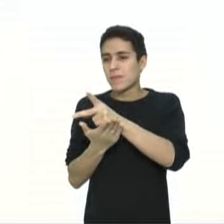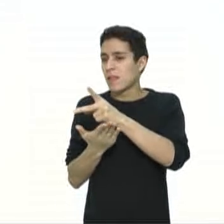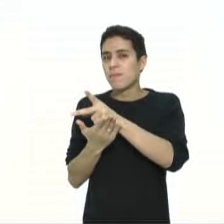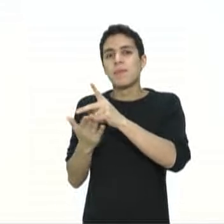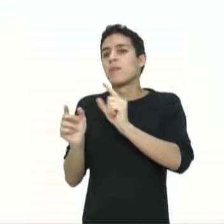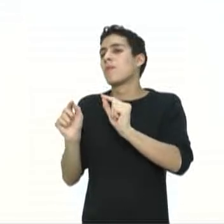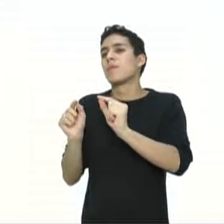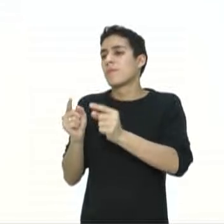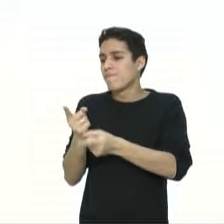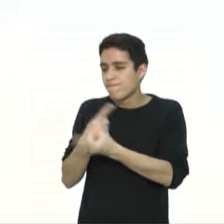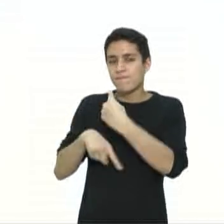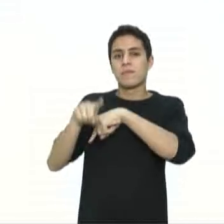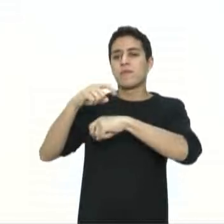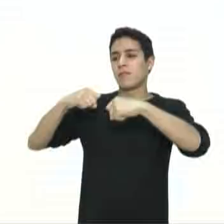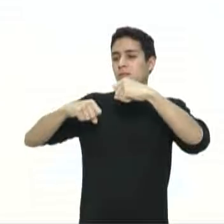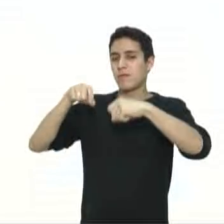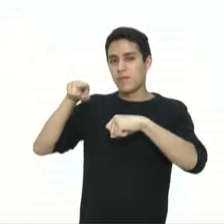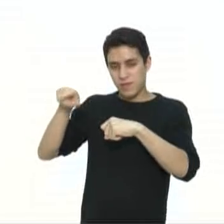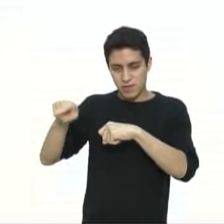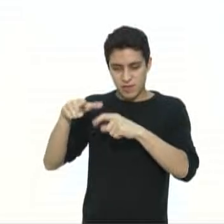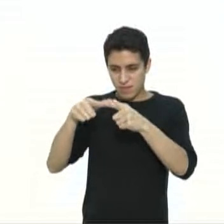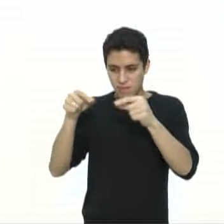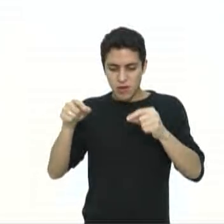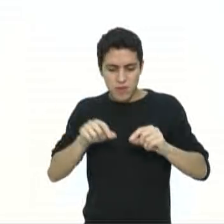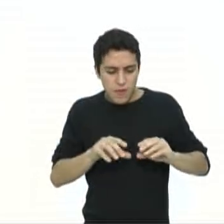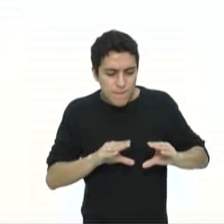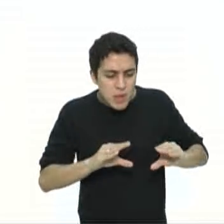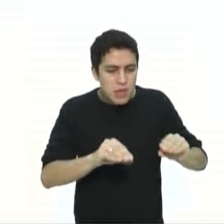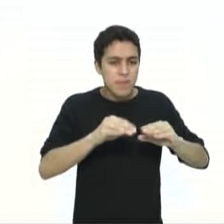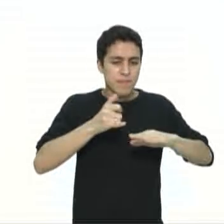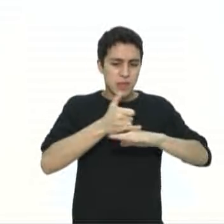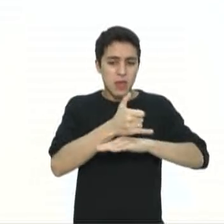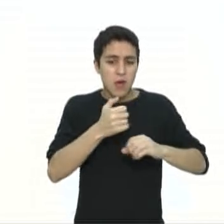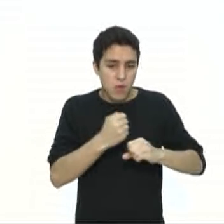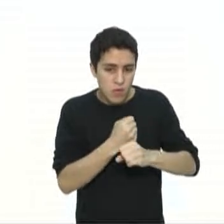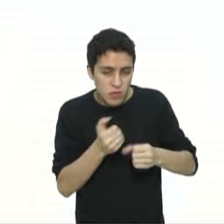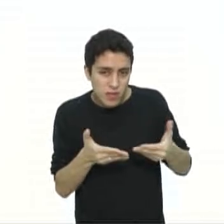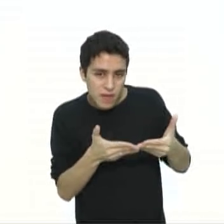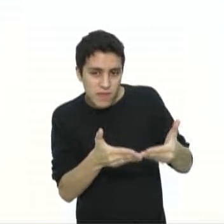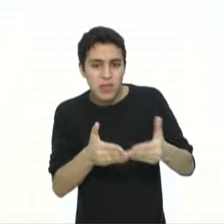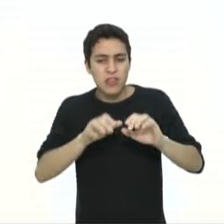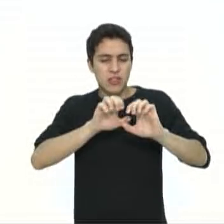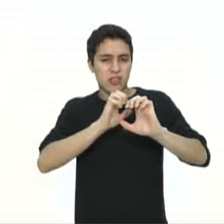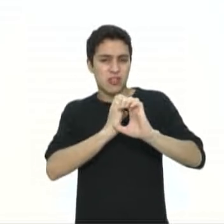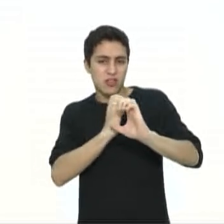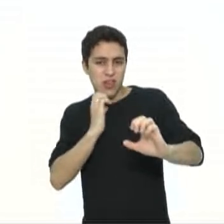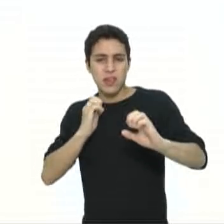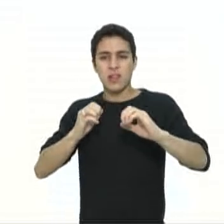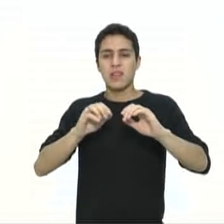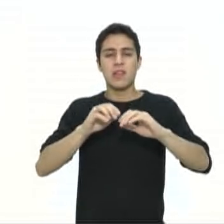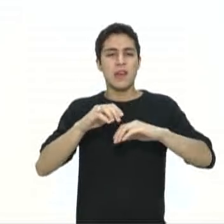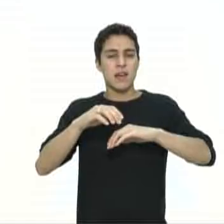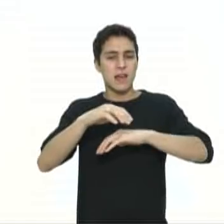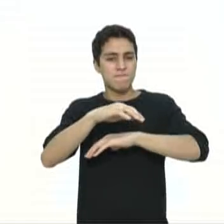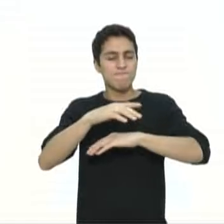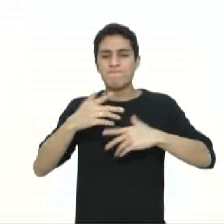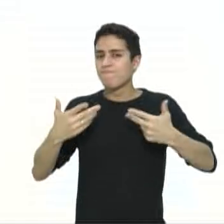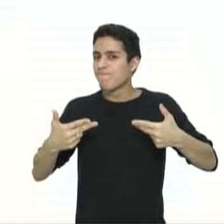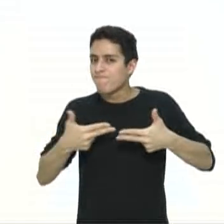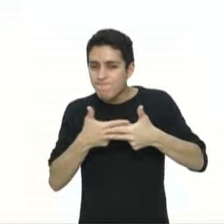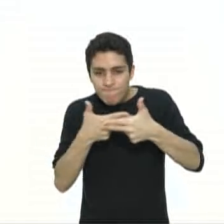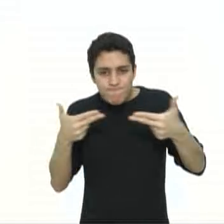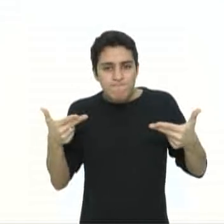do Japão. Transformação de metais, construção de navios, engenharia civil, engenharia mecânica, engenharia elétrica